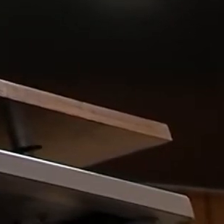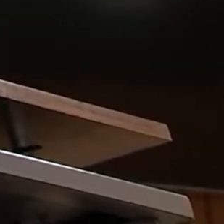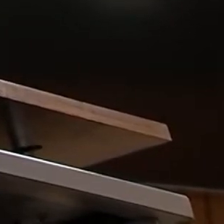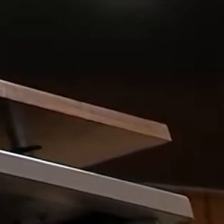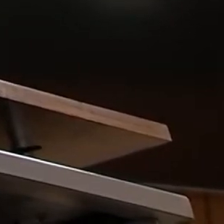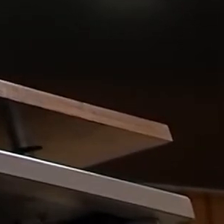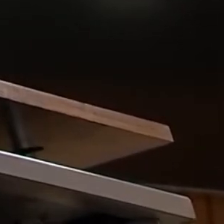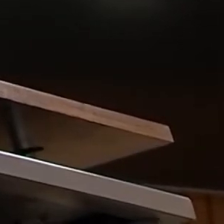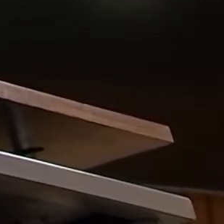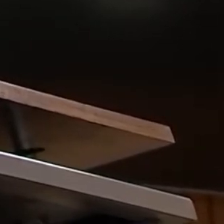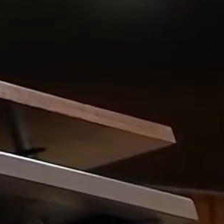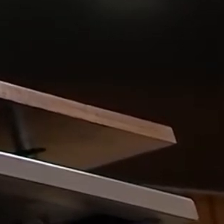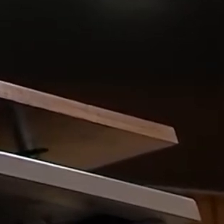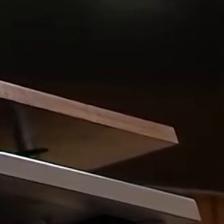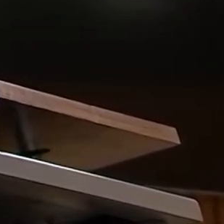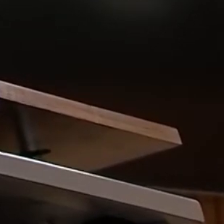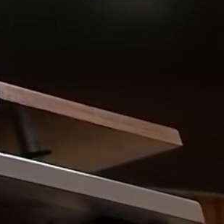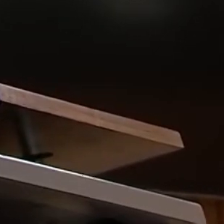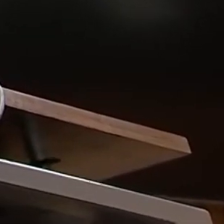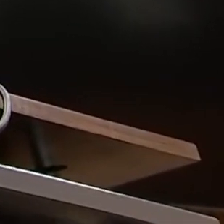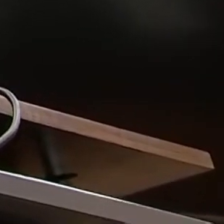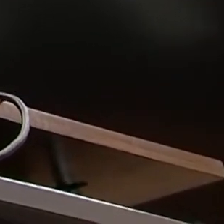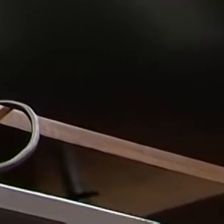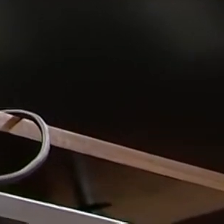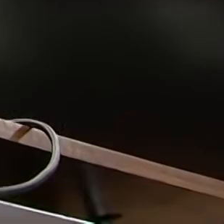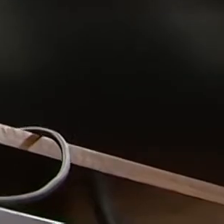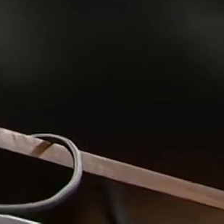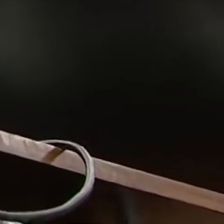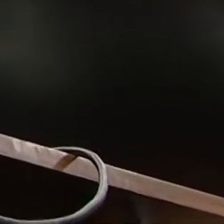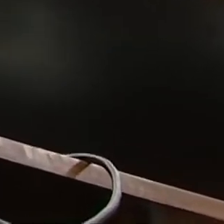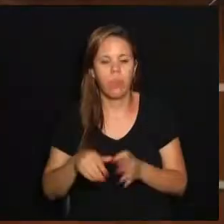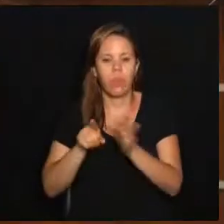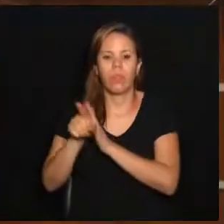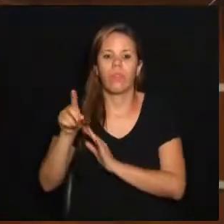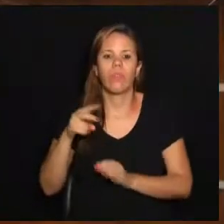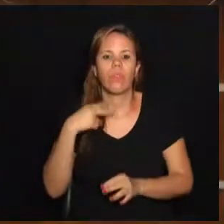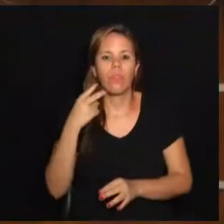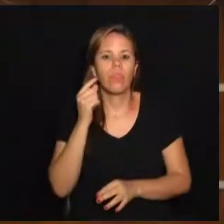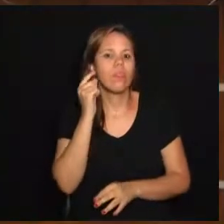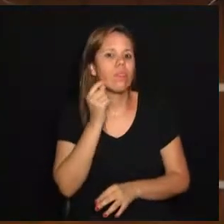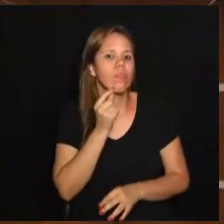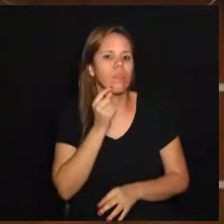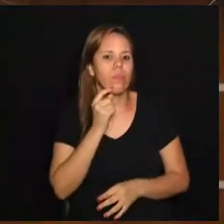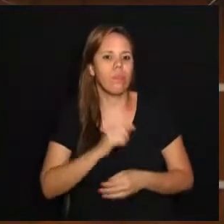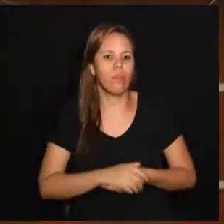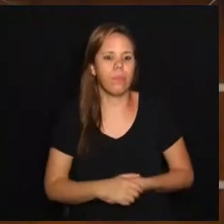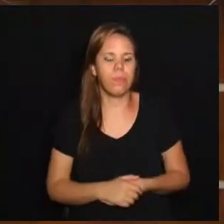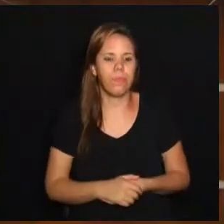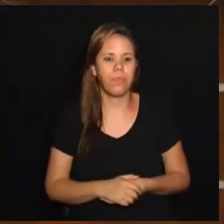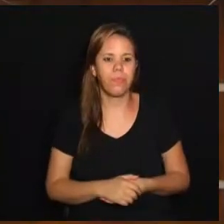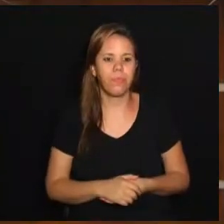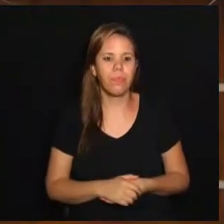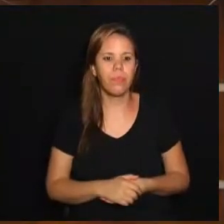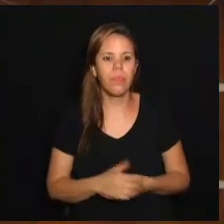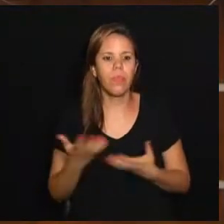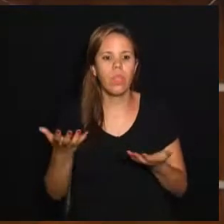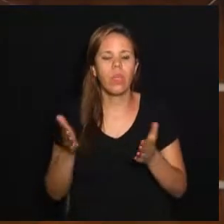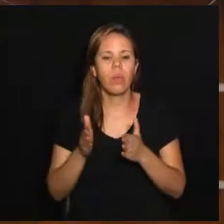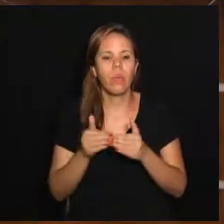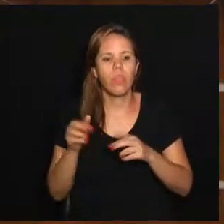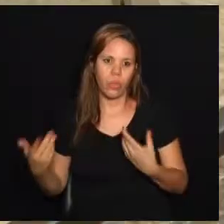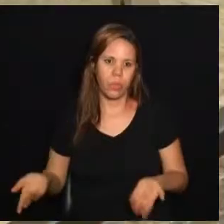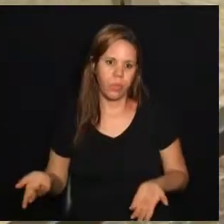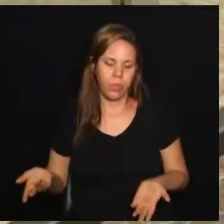exploração de pedreira em área urbana também teve parecer contrário mas recebeu o pedido de vistas do vereador